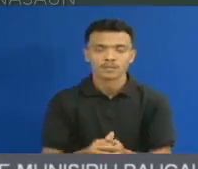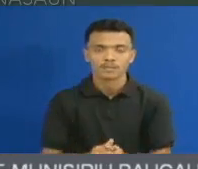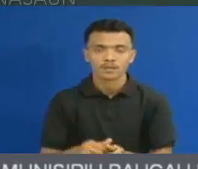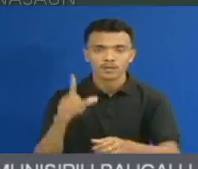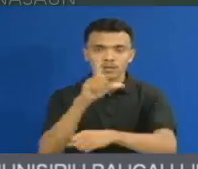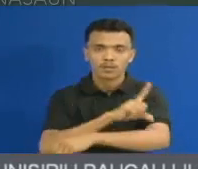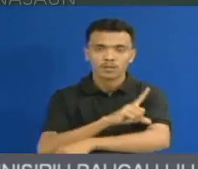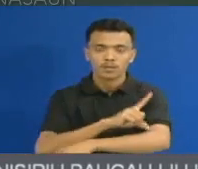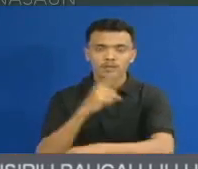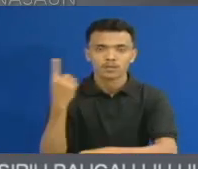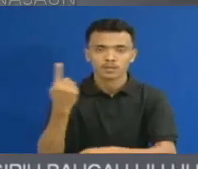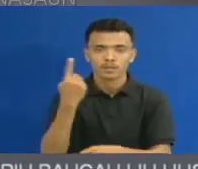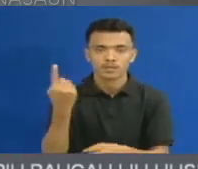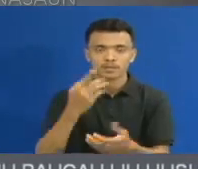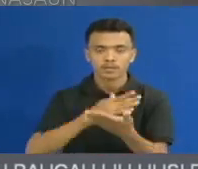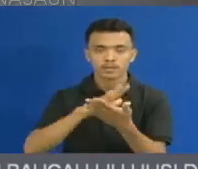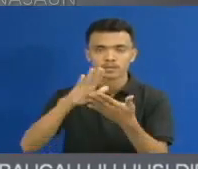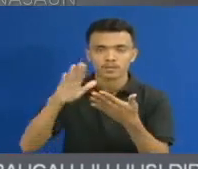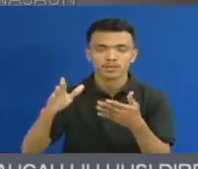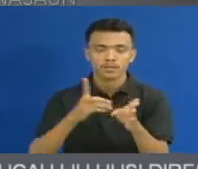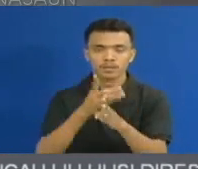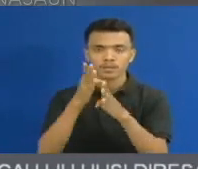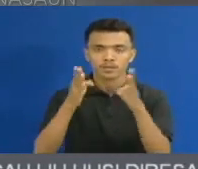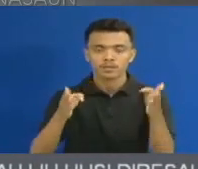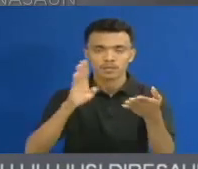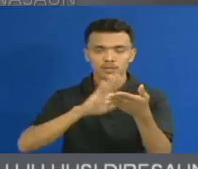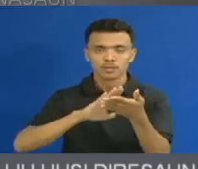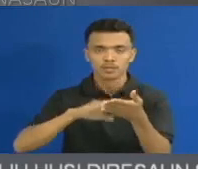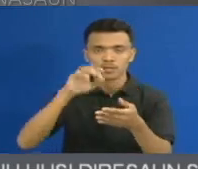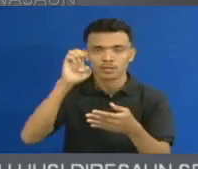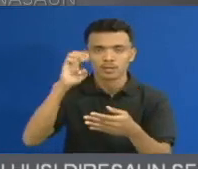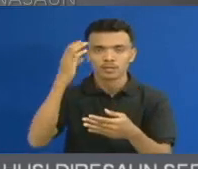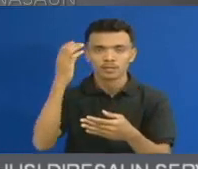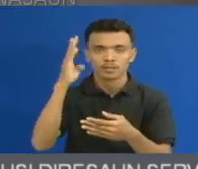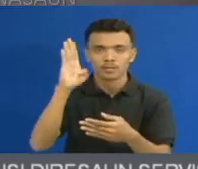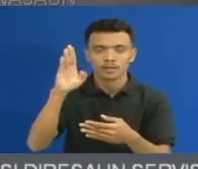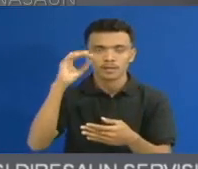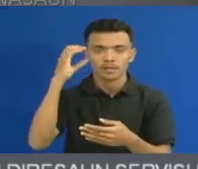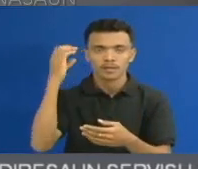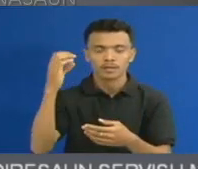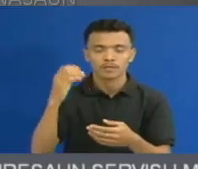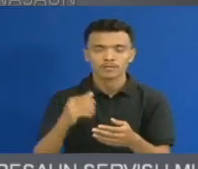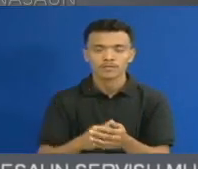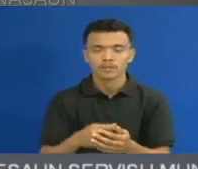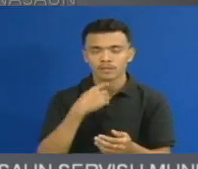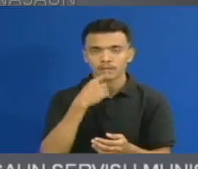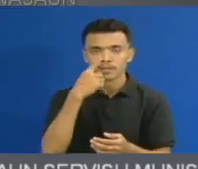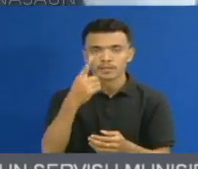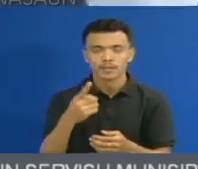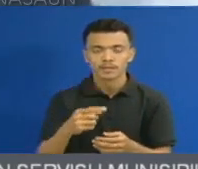ida de. Sim. Então cada loro entra botra. Sosela de, sempre sosela. Diretor ensino básico central de licencia, Agustinho Pereira